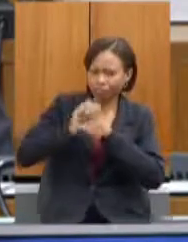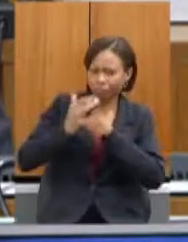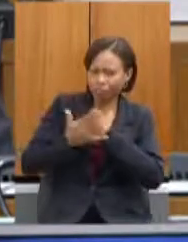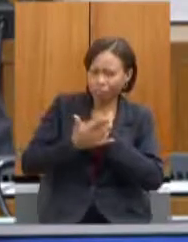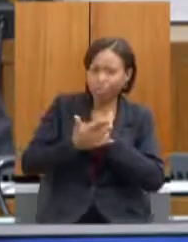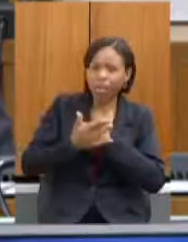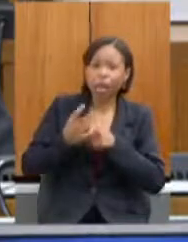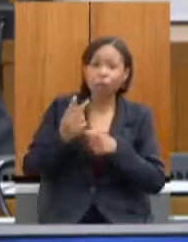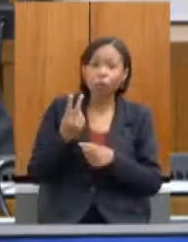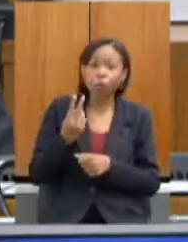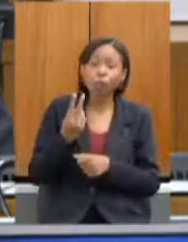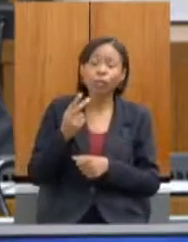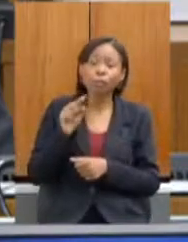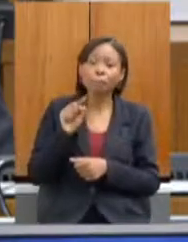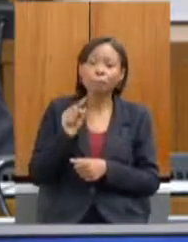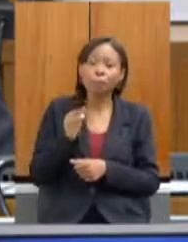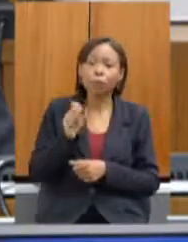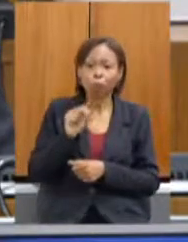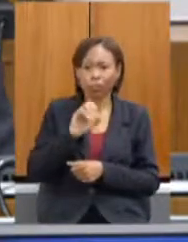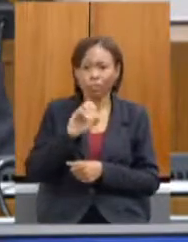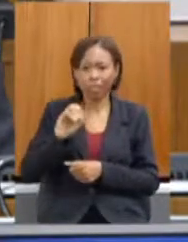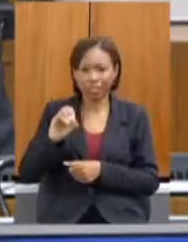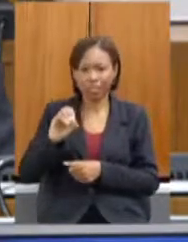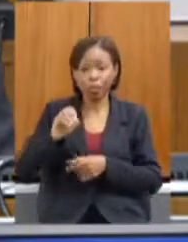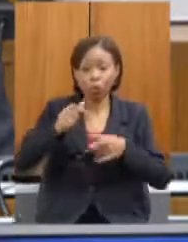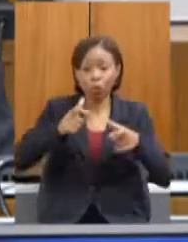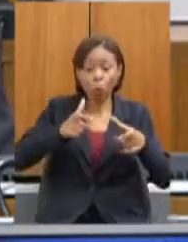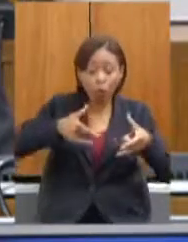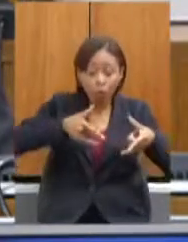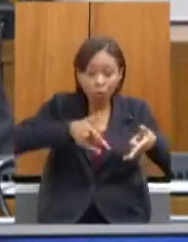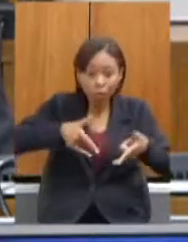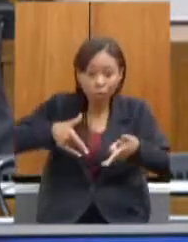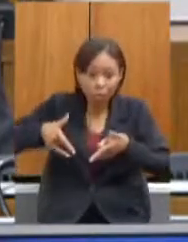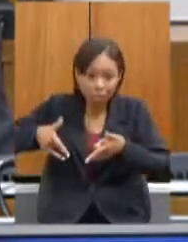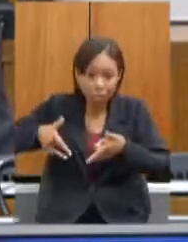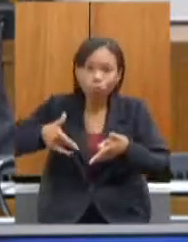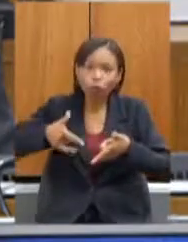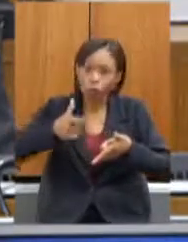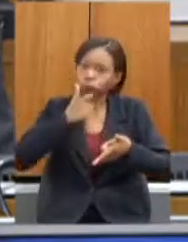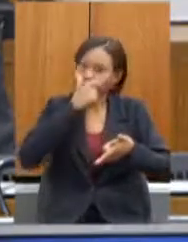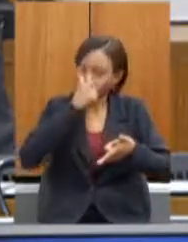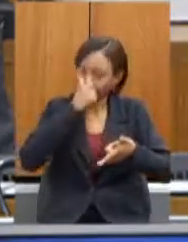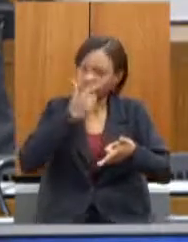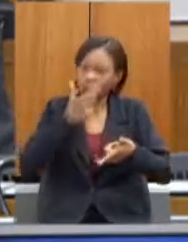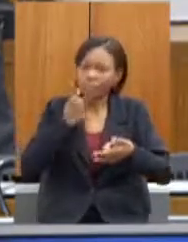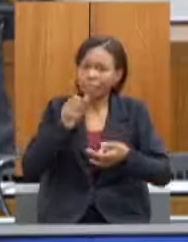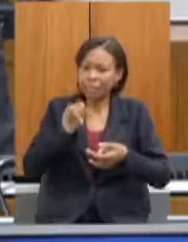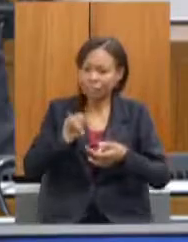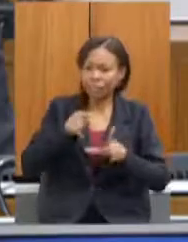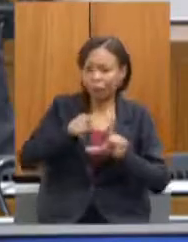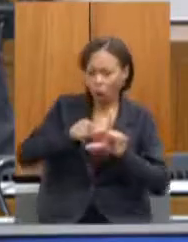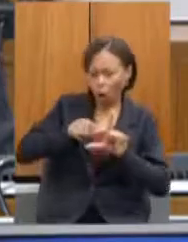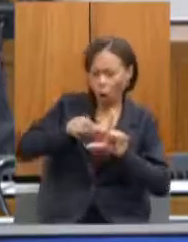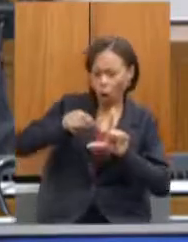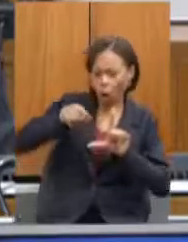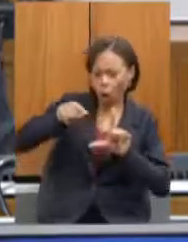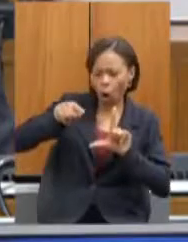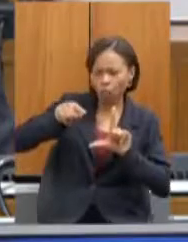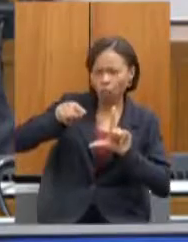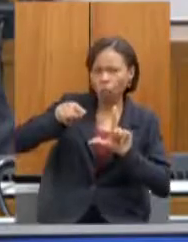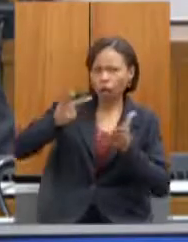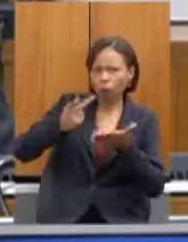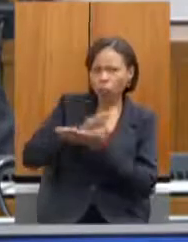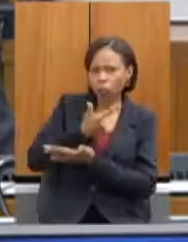ocupados então isso já começa a sinalizar um pouco que se no pico da epidemia por e